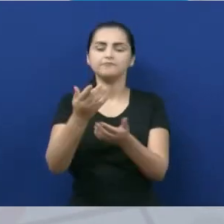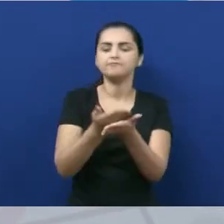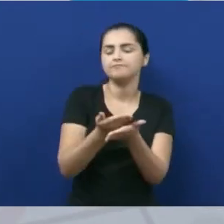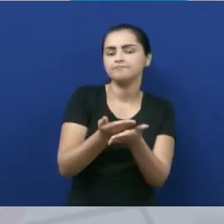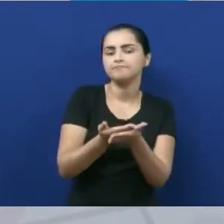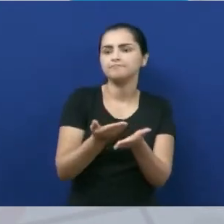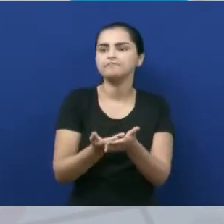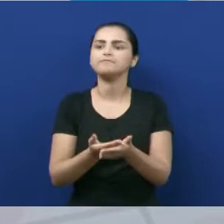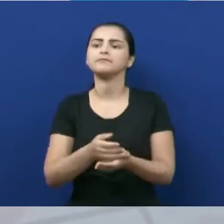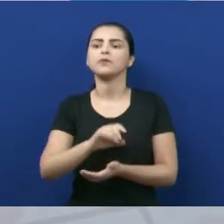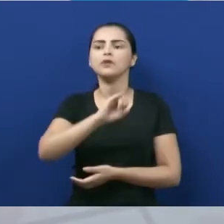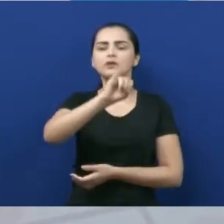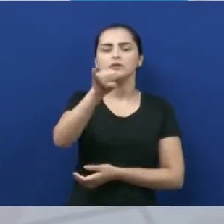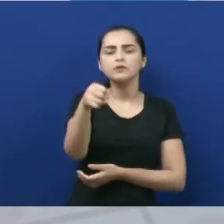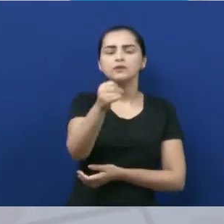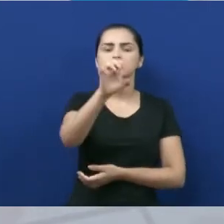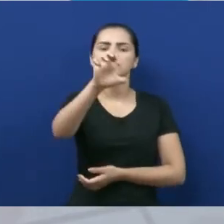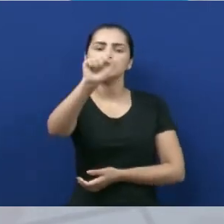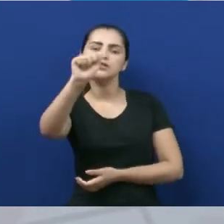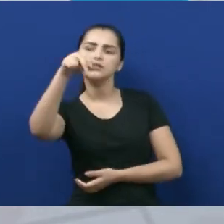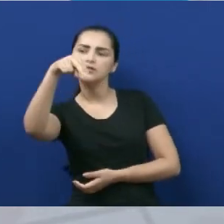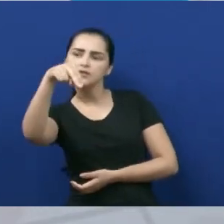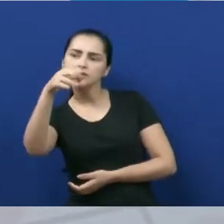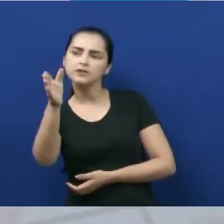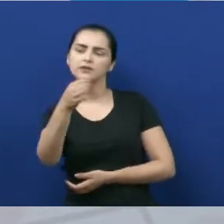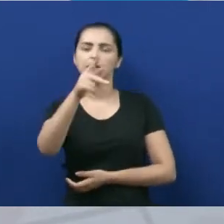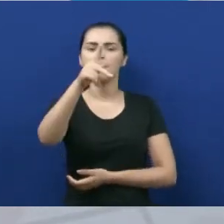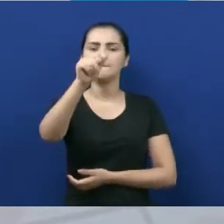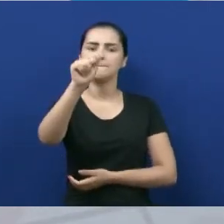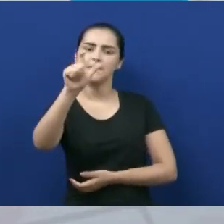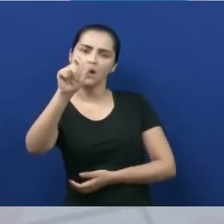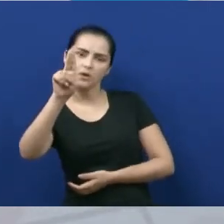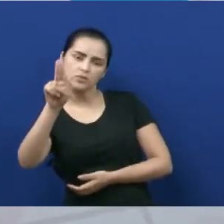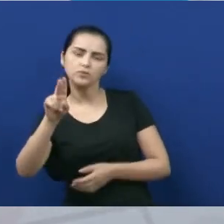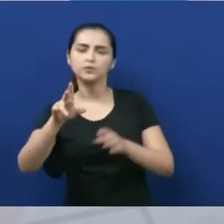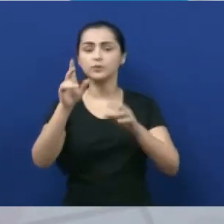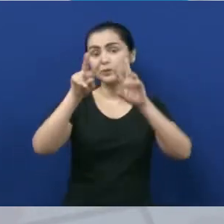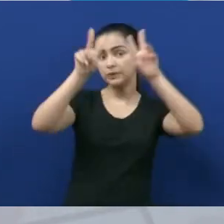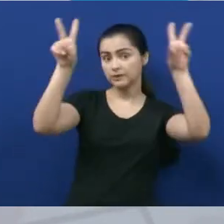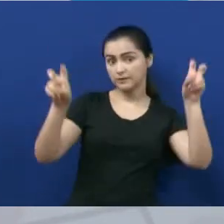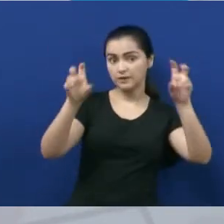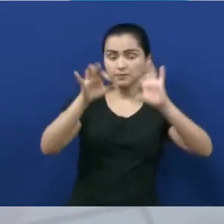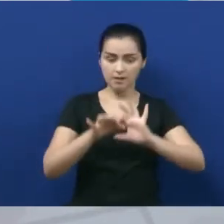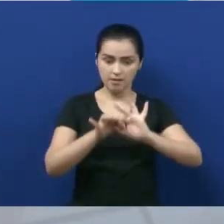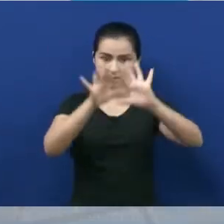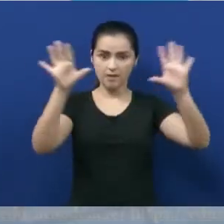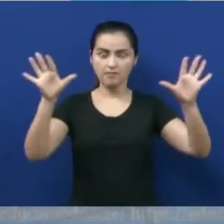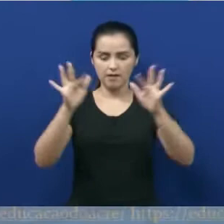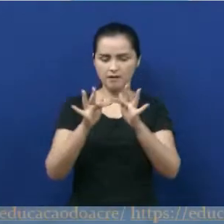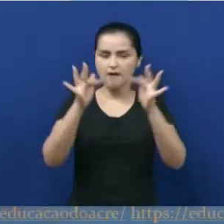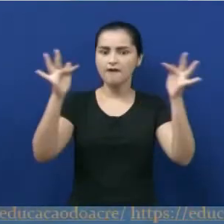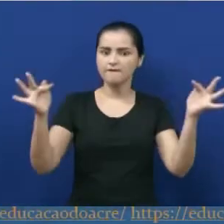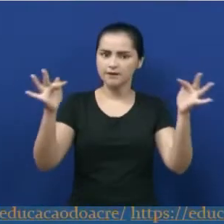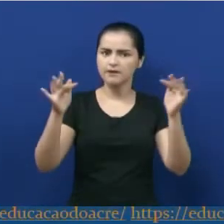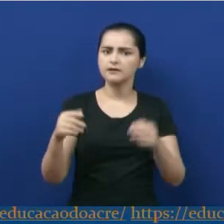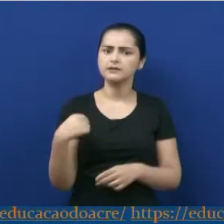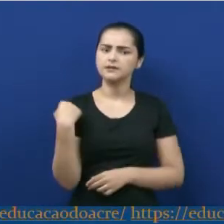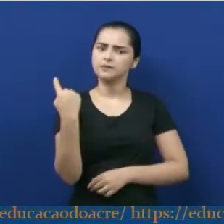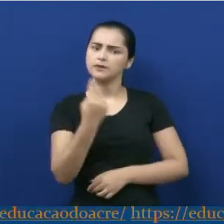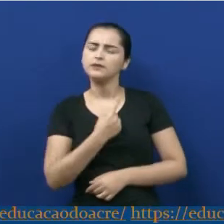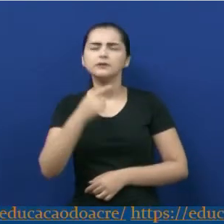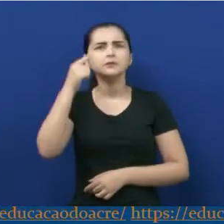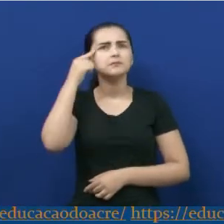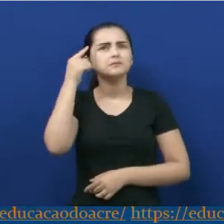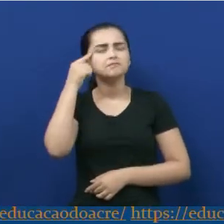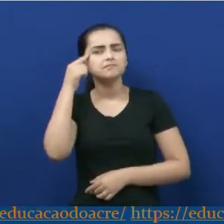hoje com João Paulo Sartre especificamente o tema liberdade eu coloquei uma frase aí para gente refletir antes de começar